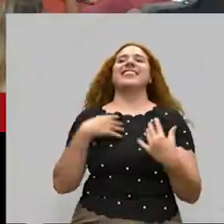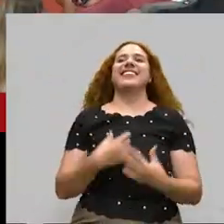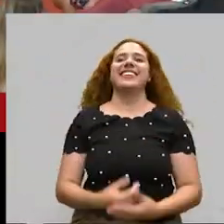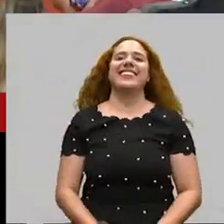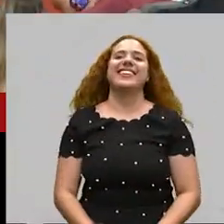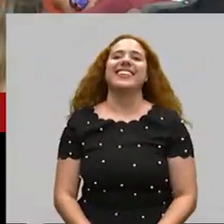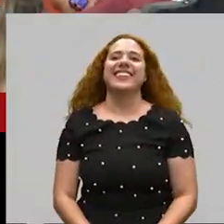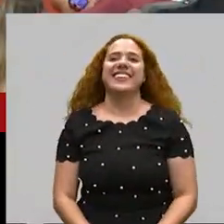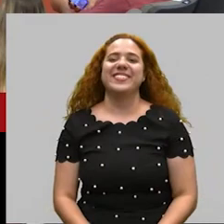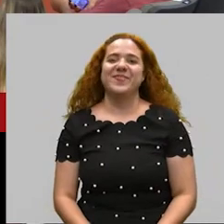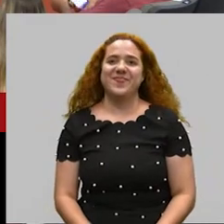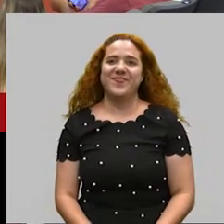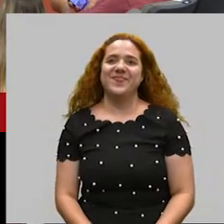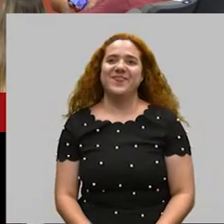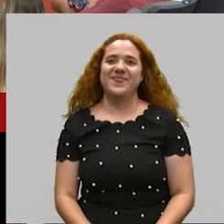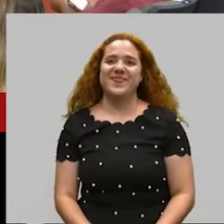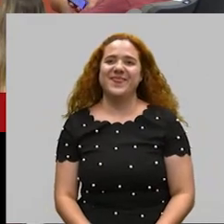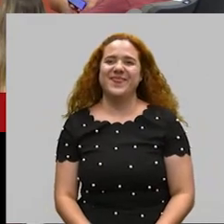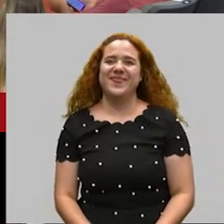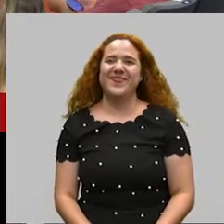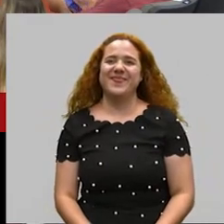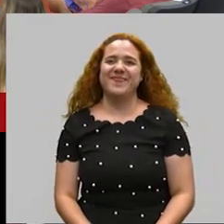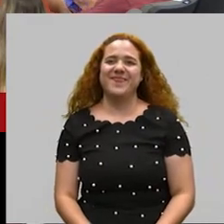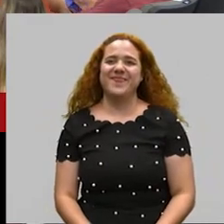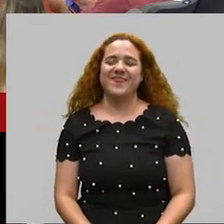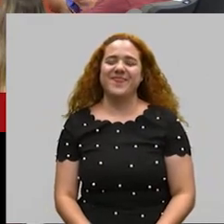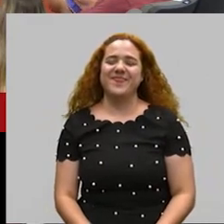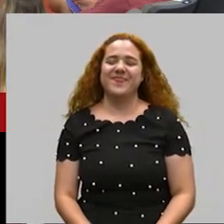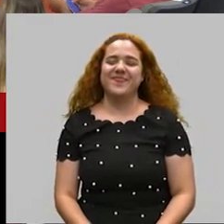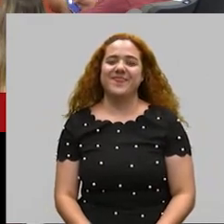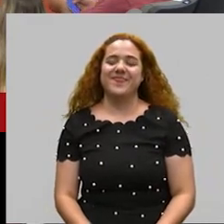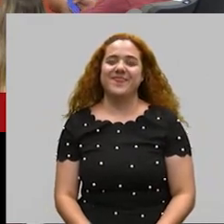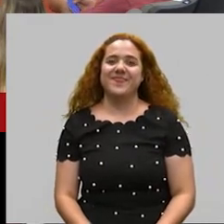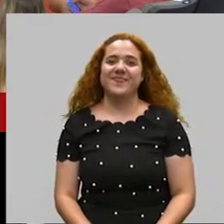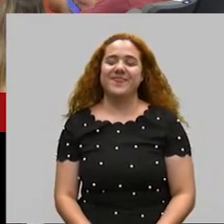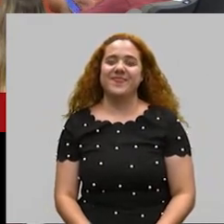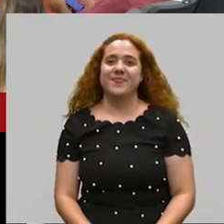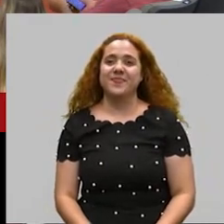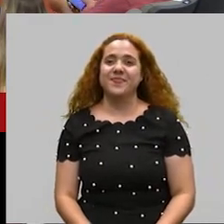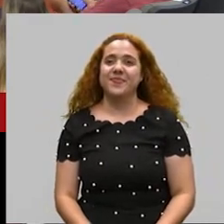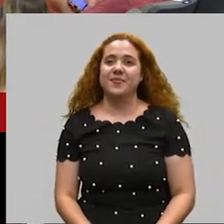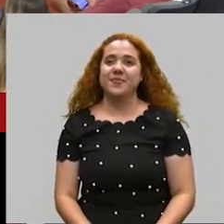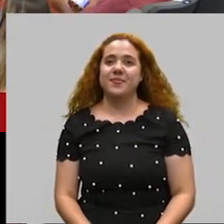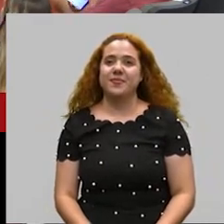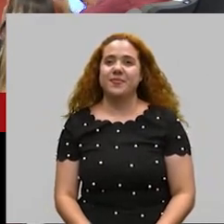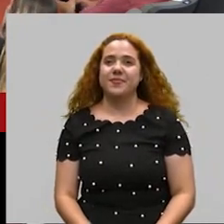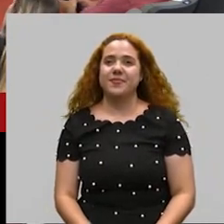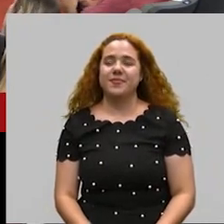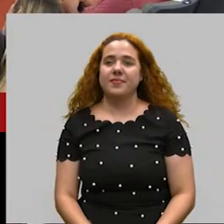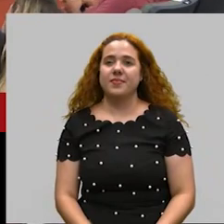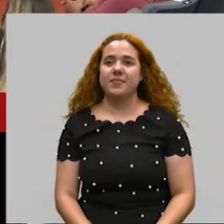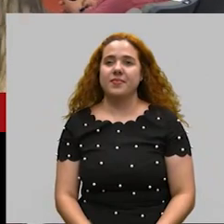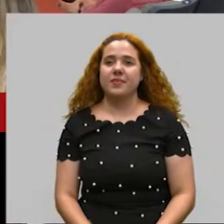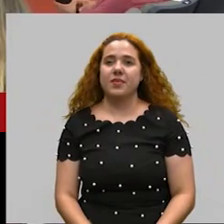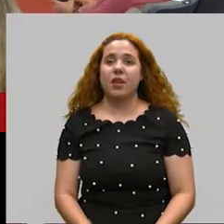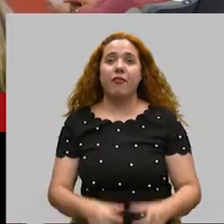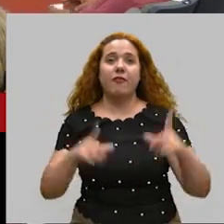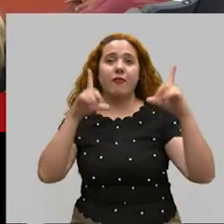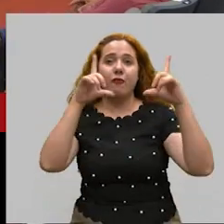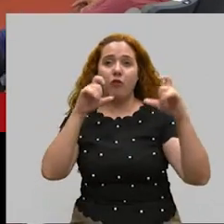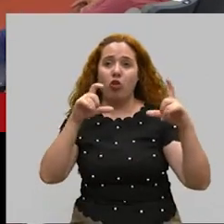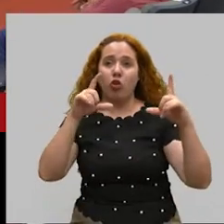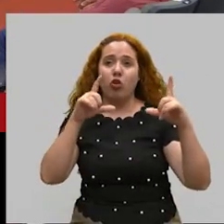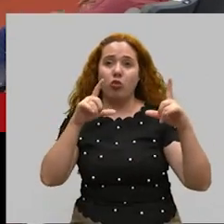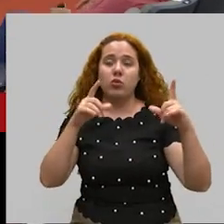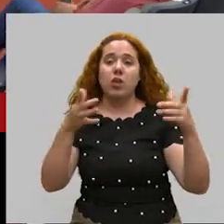não tudo que nós quisemos hoje 10 minutos atrás no término deixa eu ver tem a fotografia eu vou